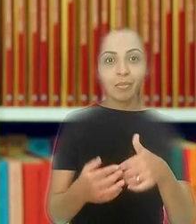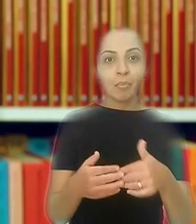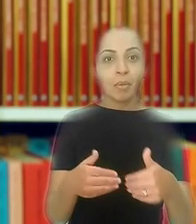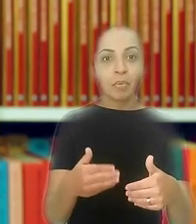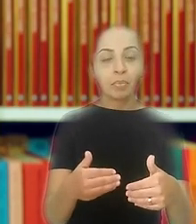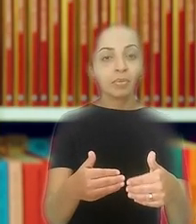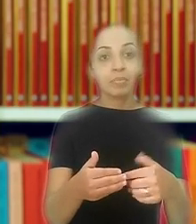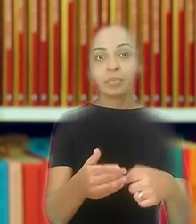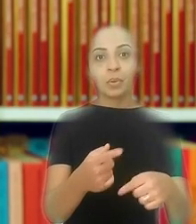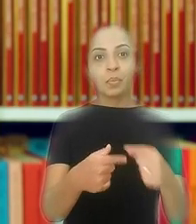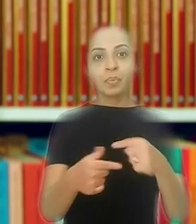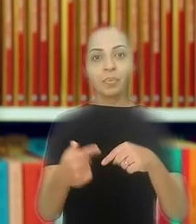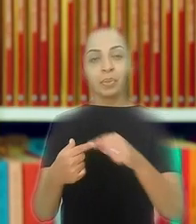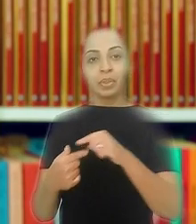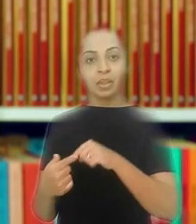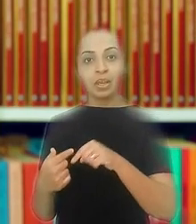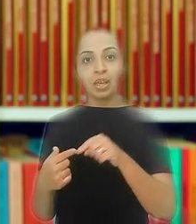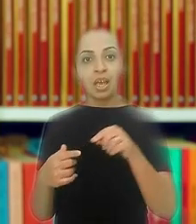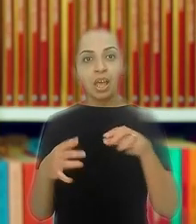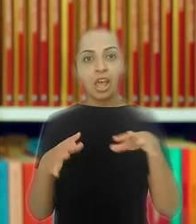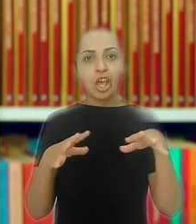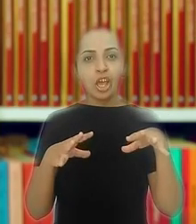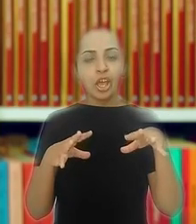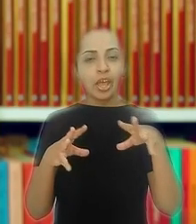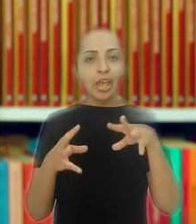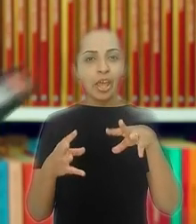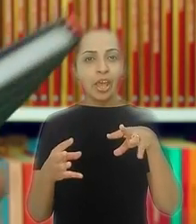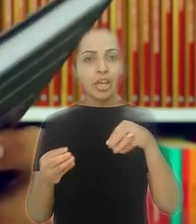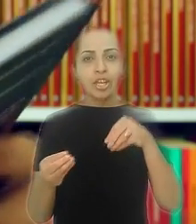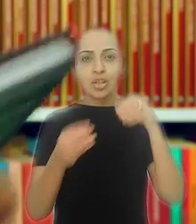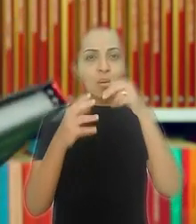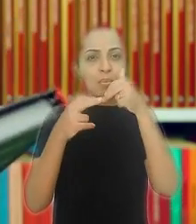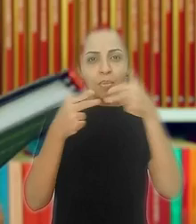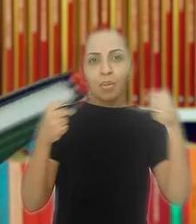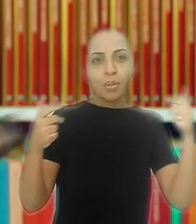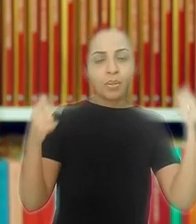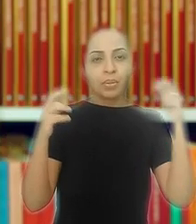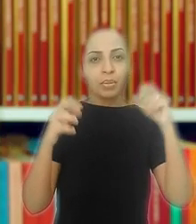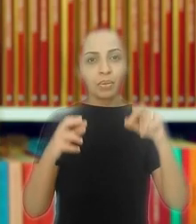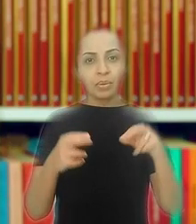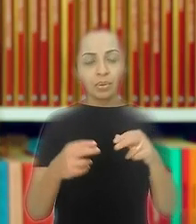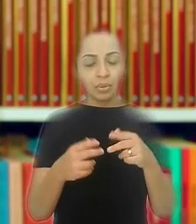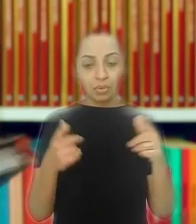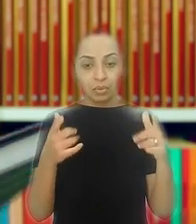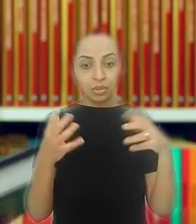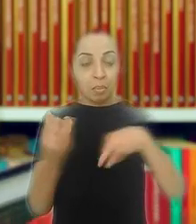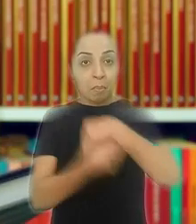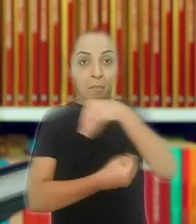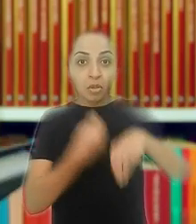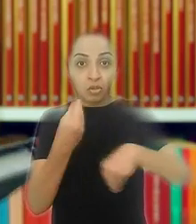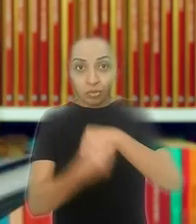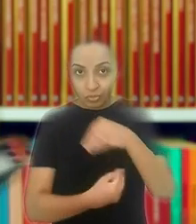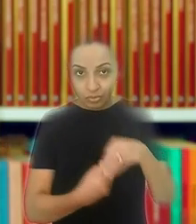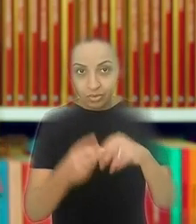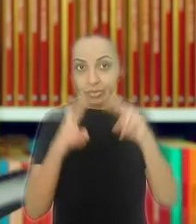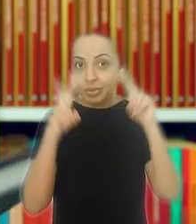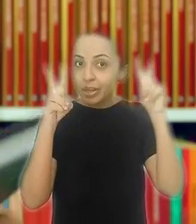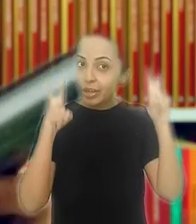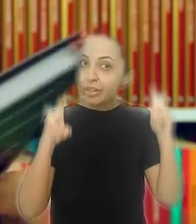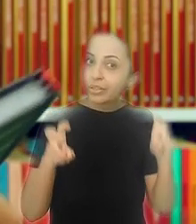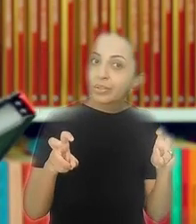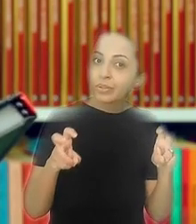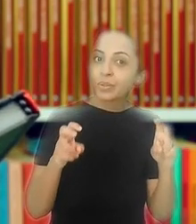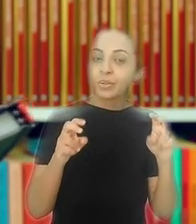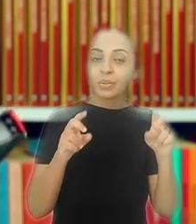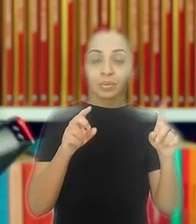ao Contorno aqui ele partiu para uma coisa meio sobrenatural e acabou voltando aqui dando fazendo até uma certa dúvida sobre esse Sobrenatural